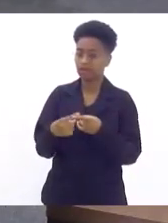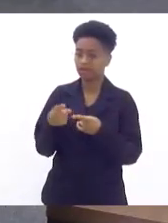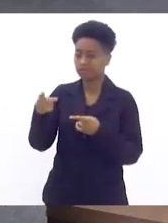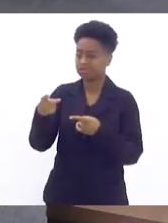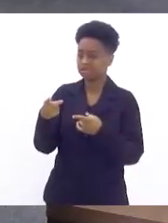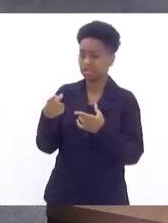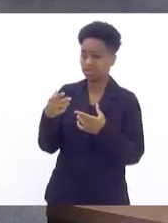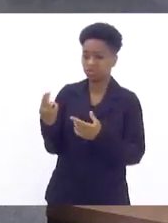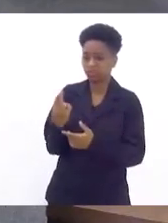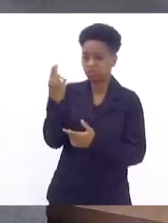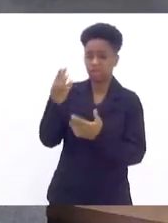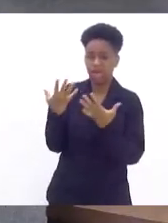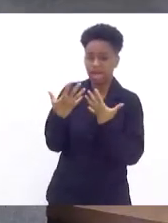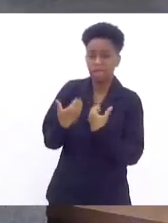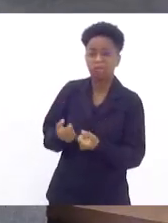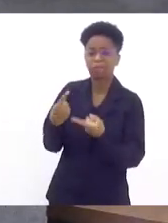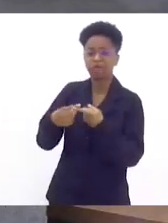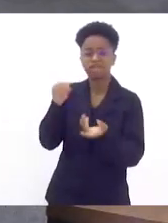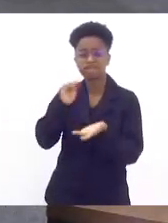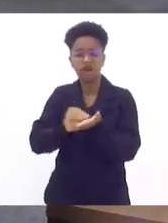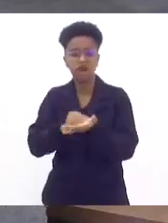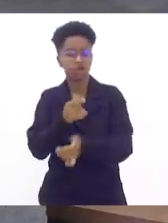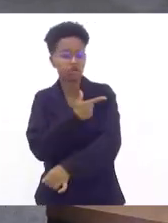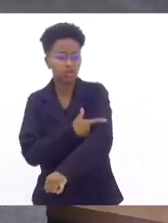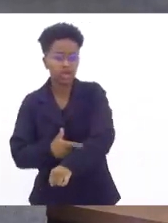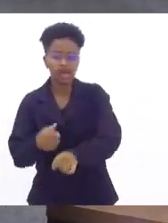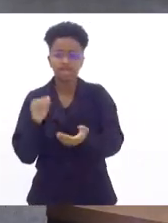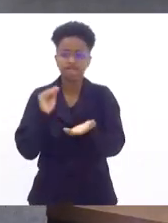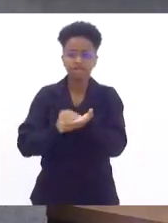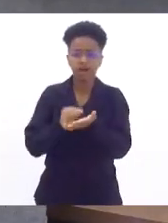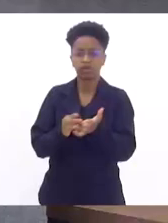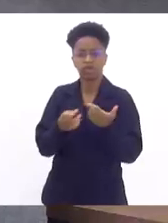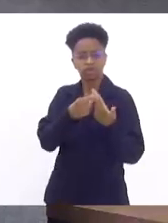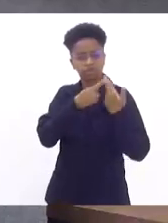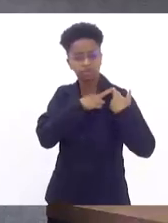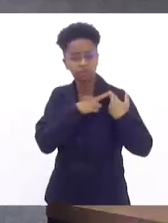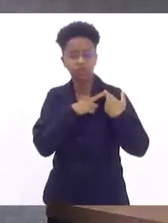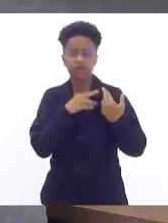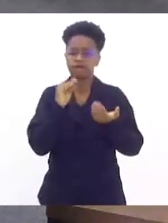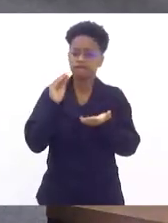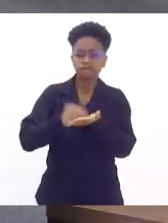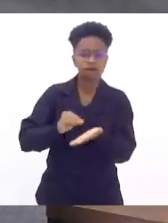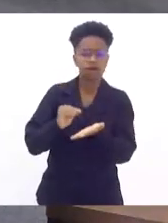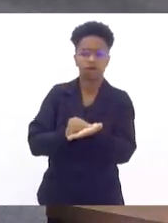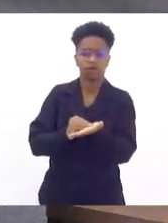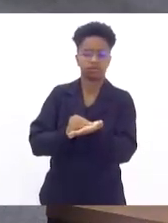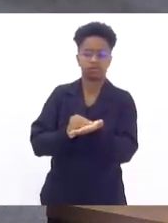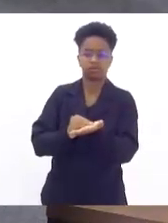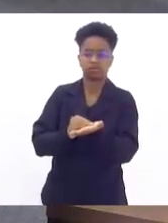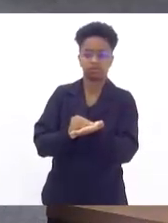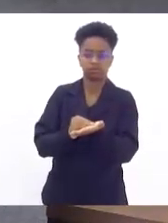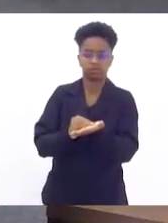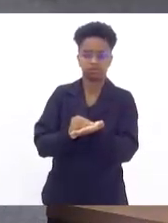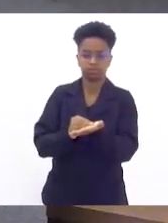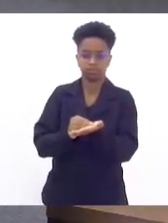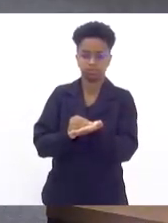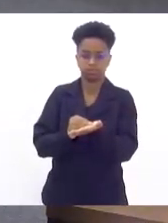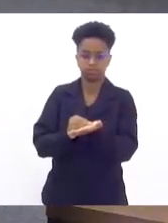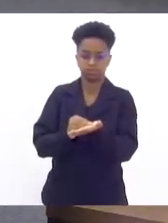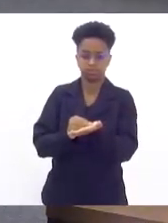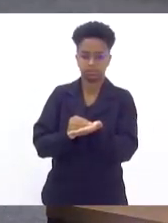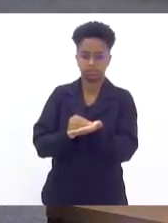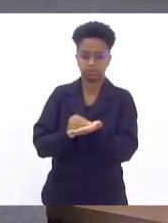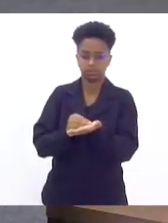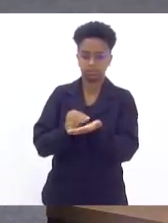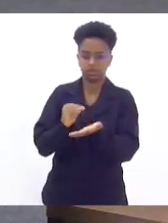Diante de tanta indelicadeza diante de tanta irresponsabilidade de Diante de tanta perca